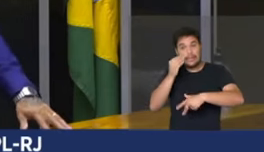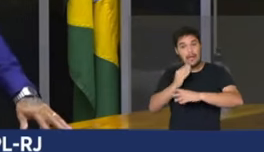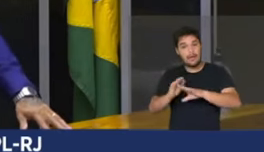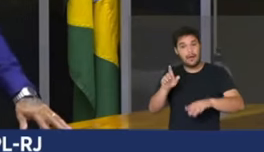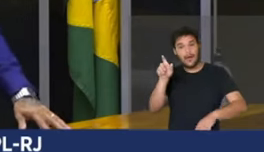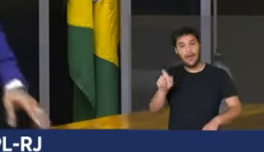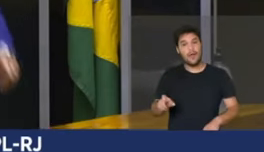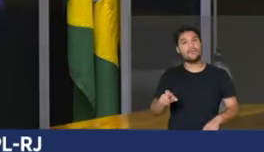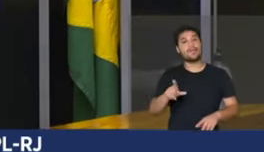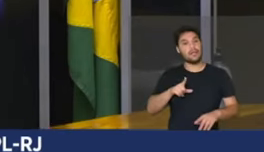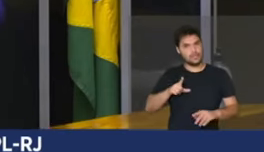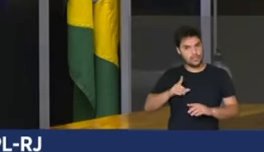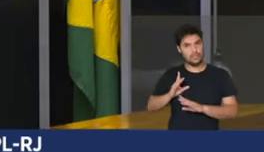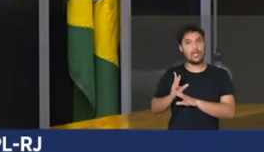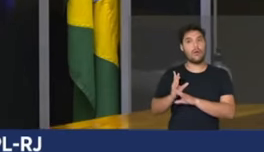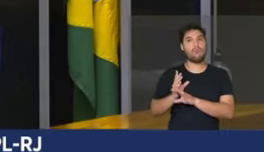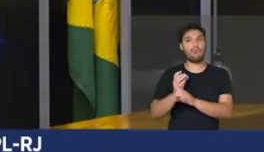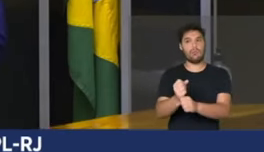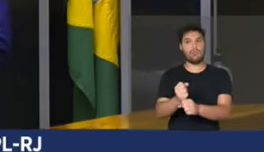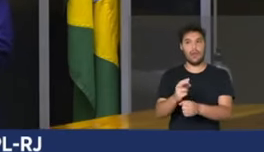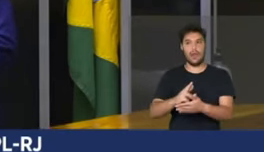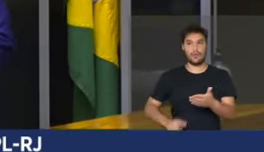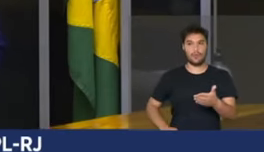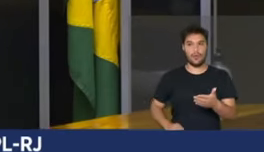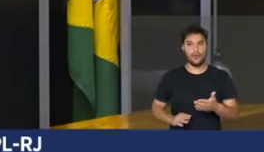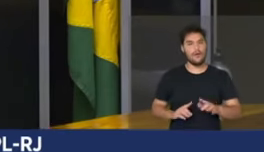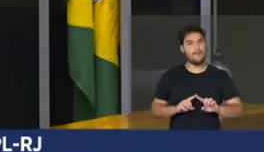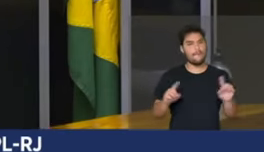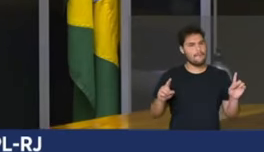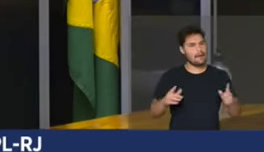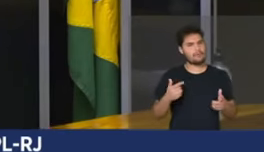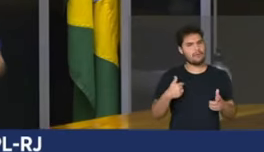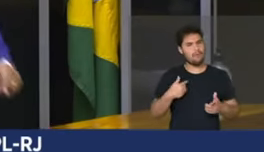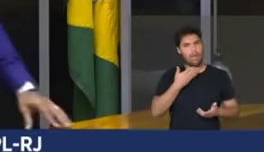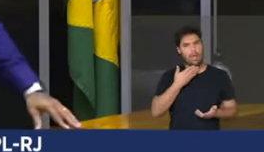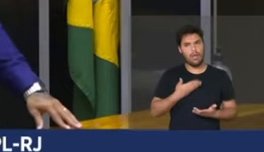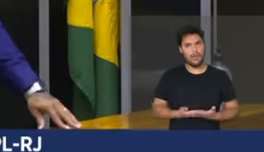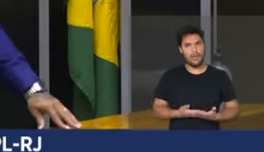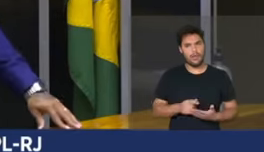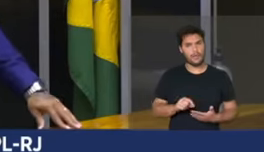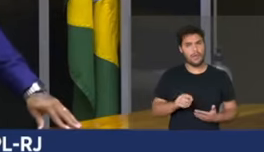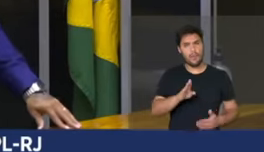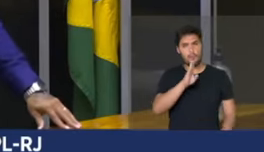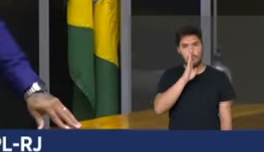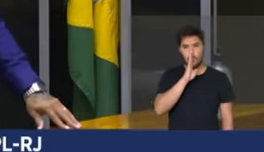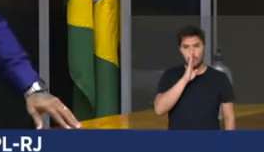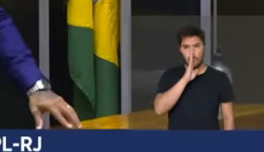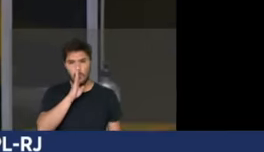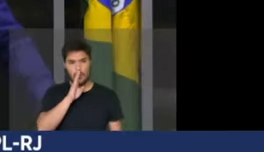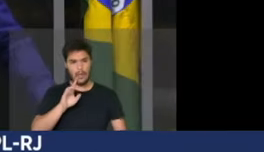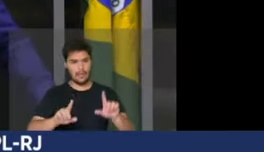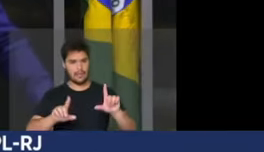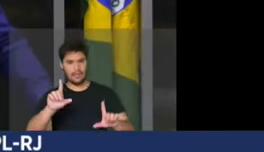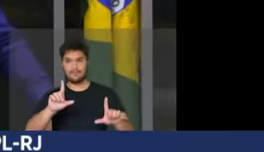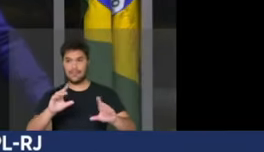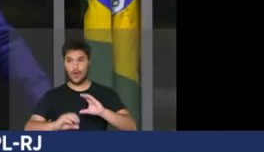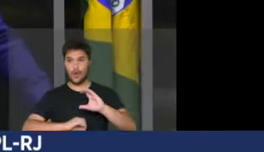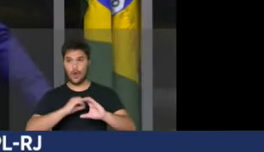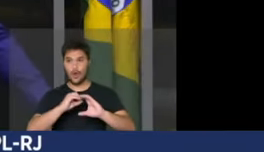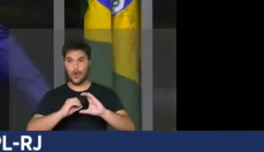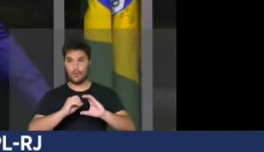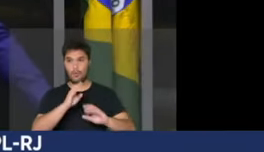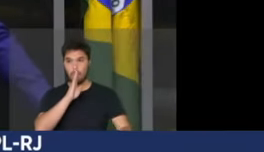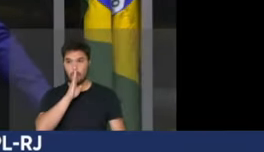dossiê. Mas o que me causa mais estranheza ainda é esse silêncio da TV Globo. Todos os meios